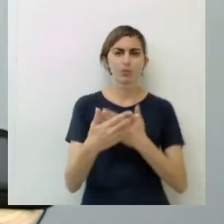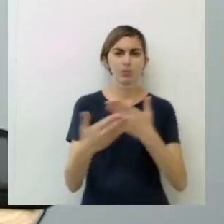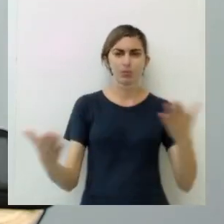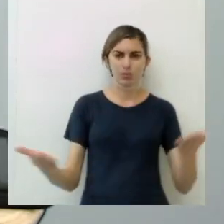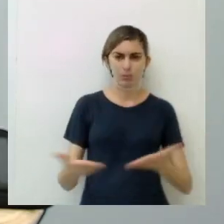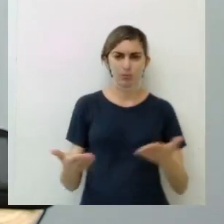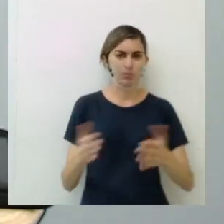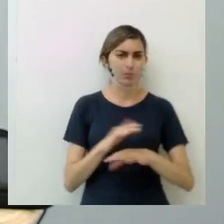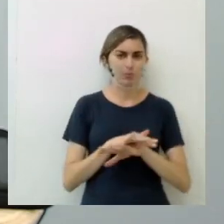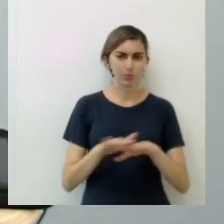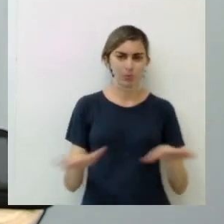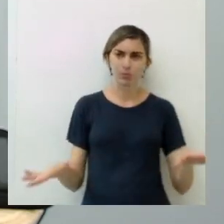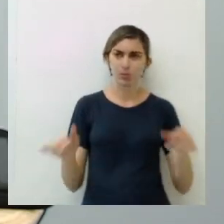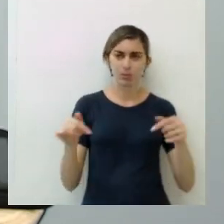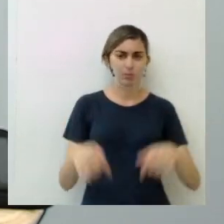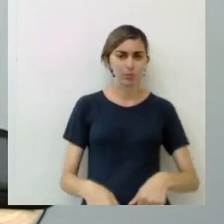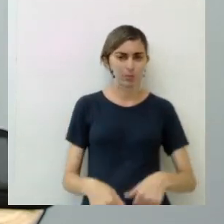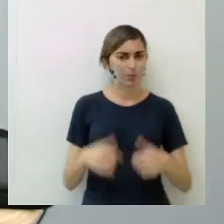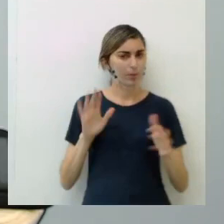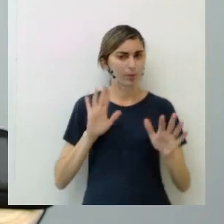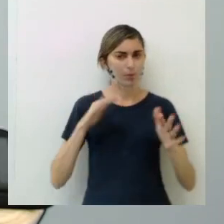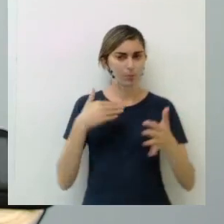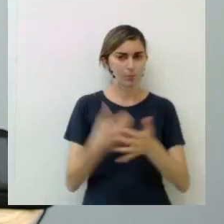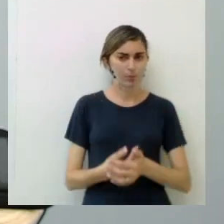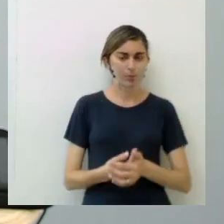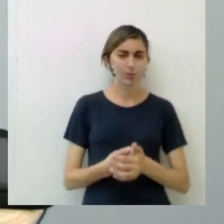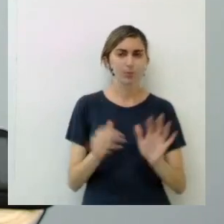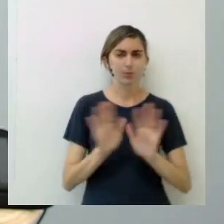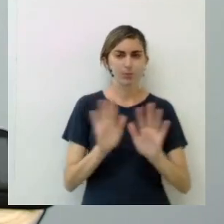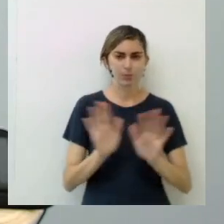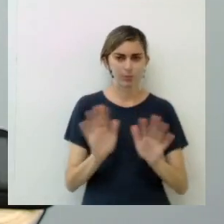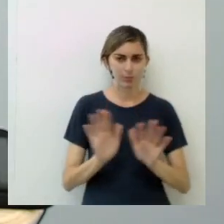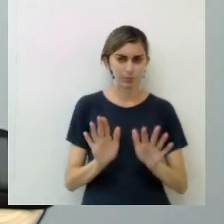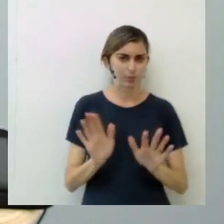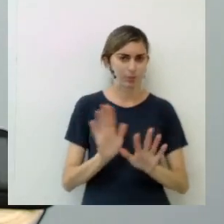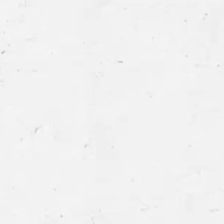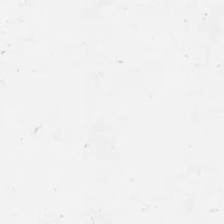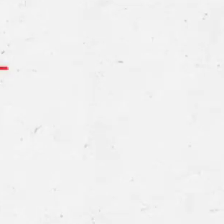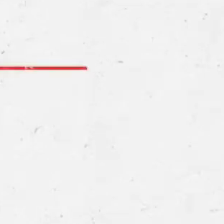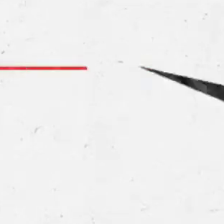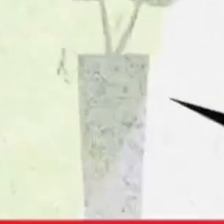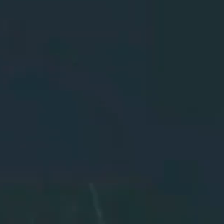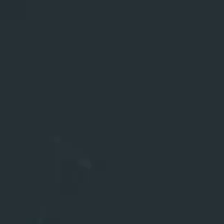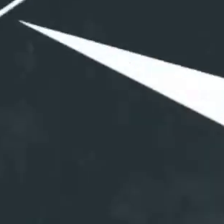E agora, por hoje, eu vou ficando por aqui. Até o próximo momento, gente, e tchau!